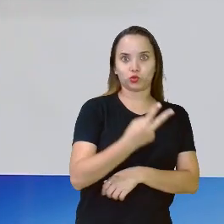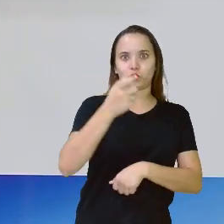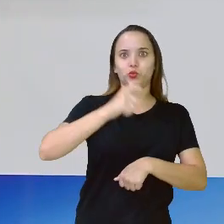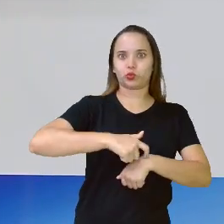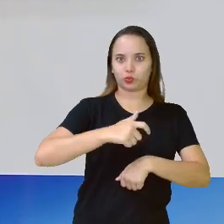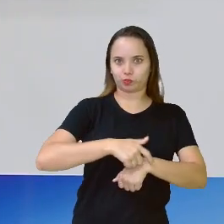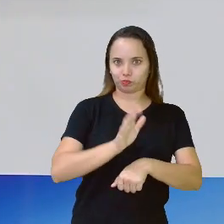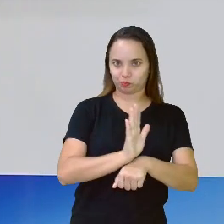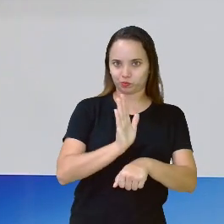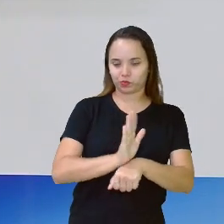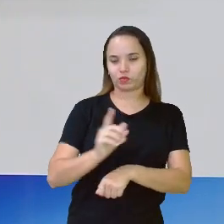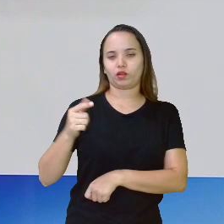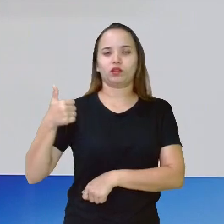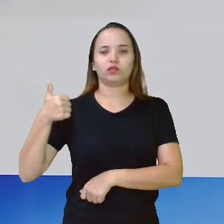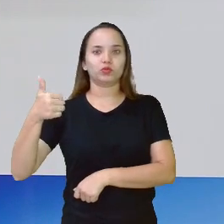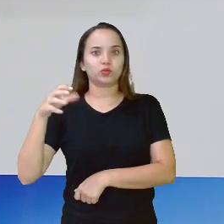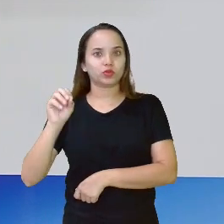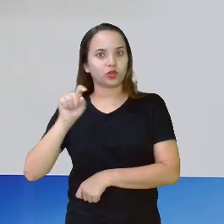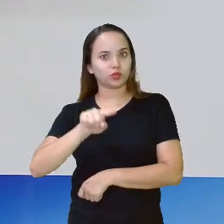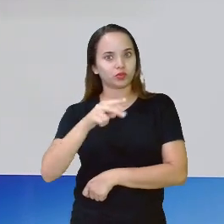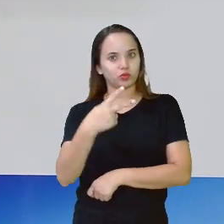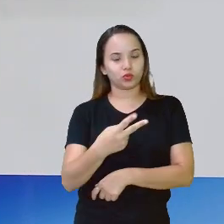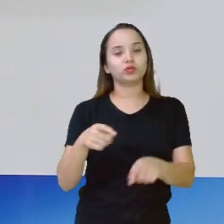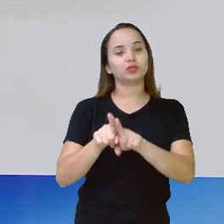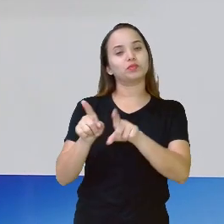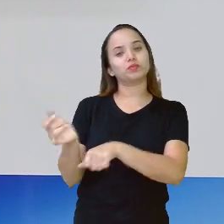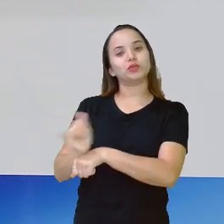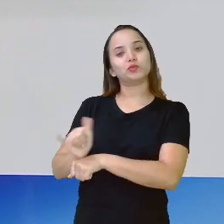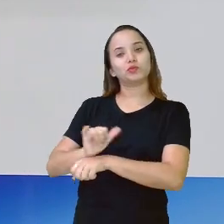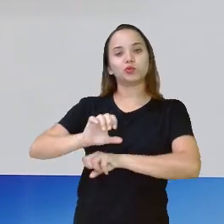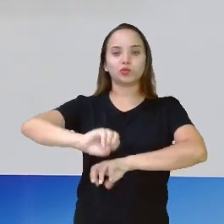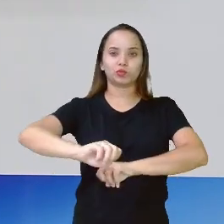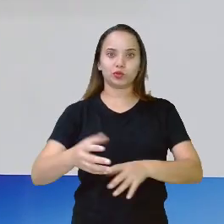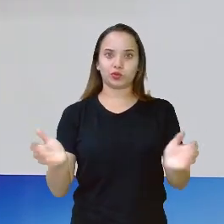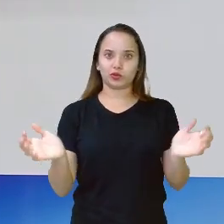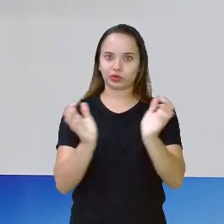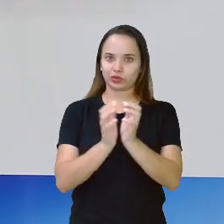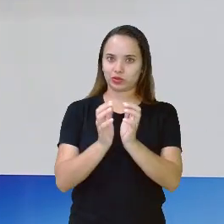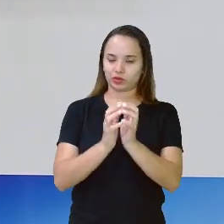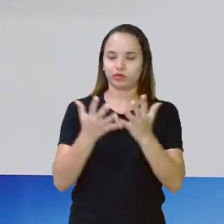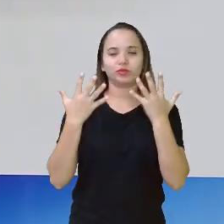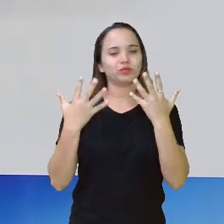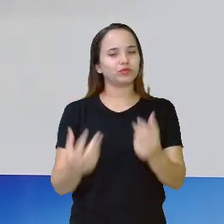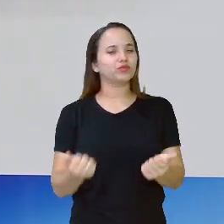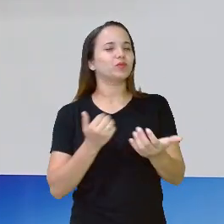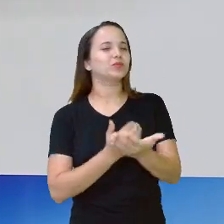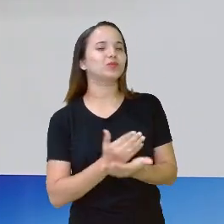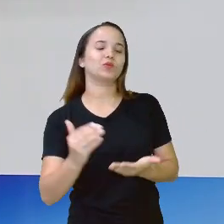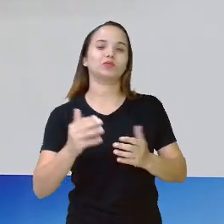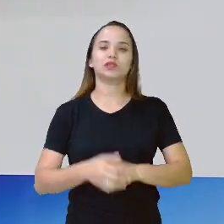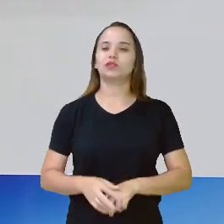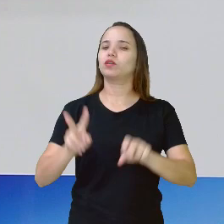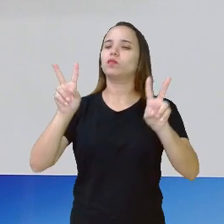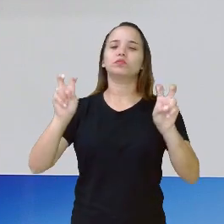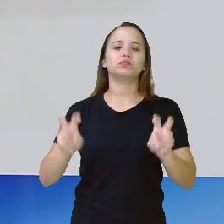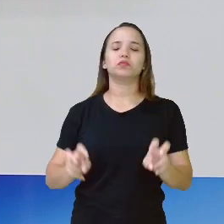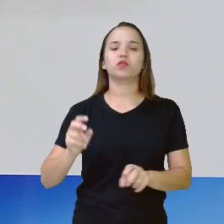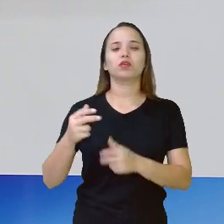e no YouTube, no canal do Educa Recife. Mas vamos lá conversar um pouquinho sobre as